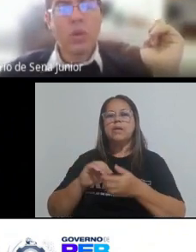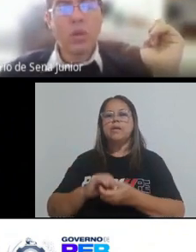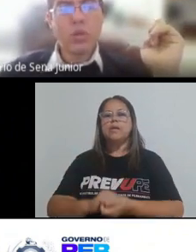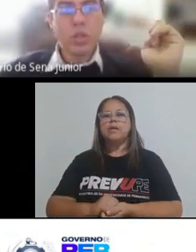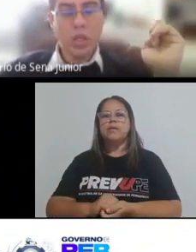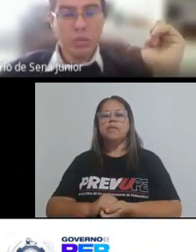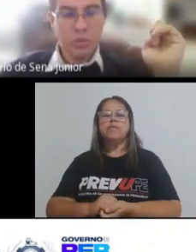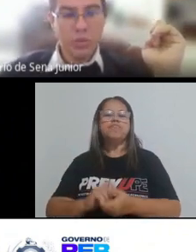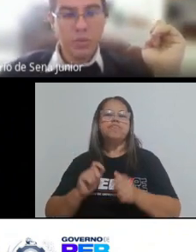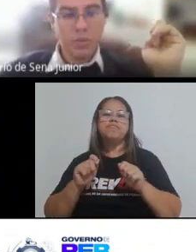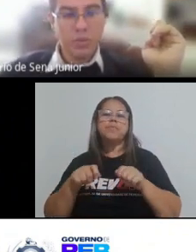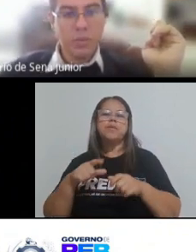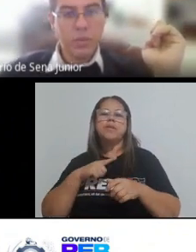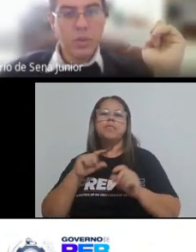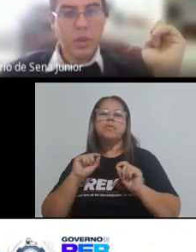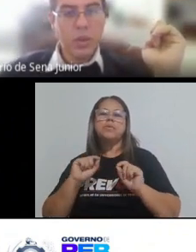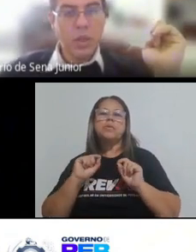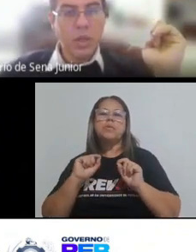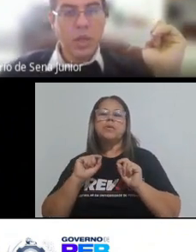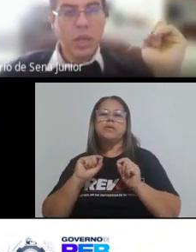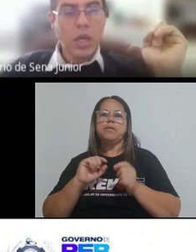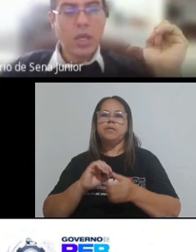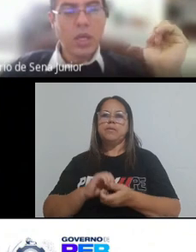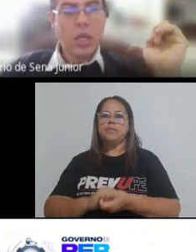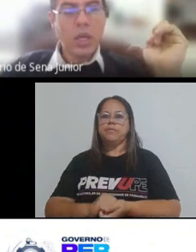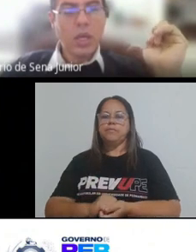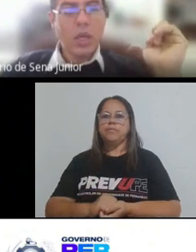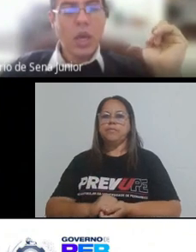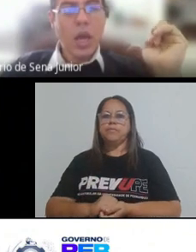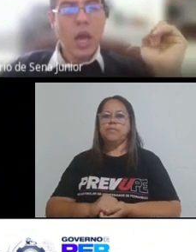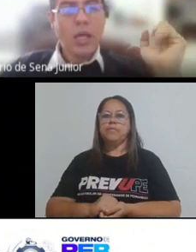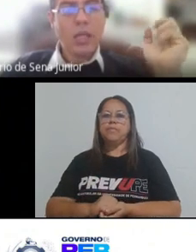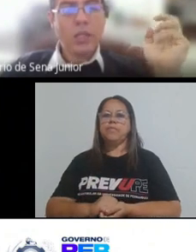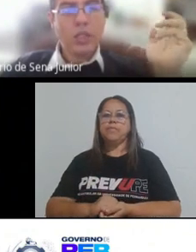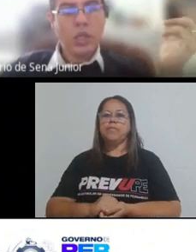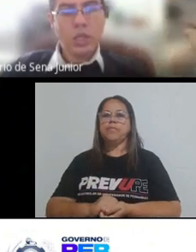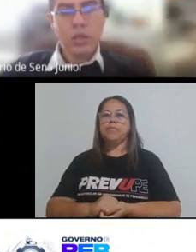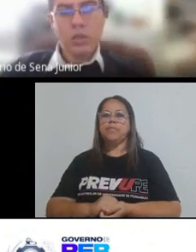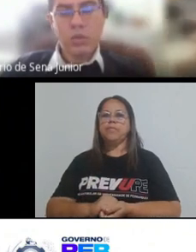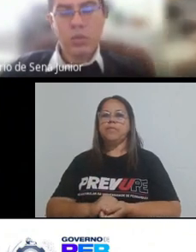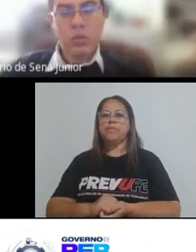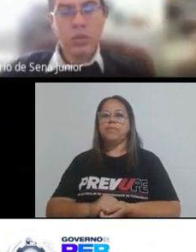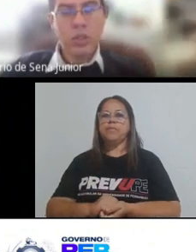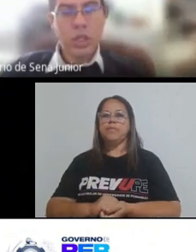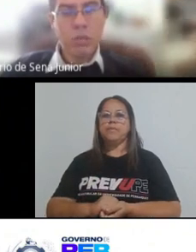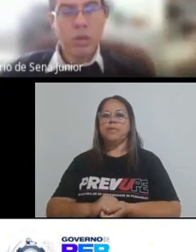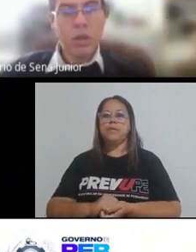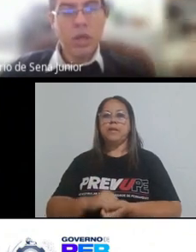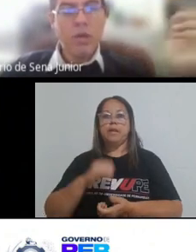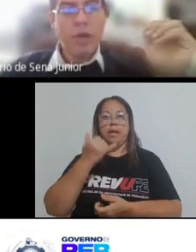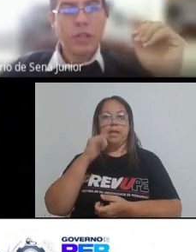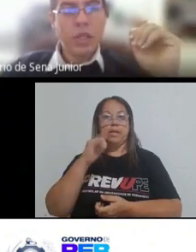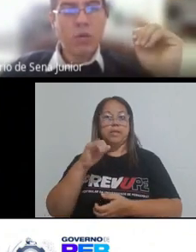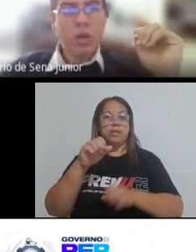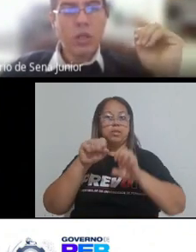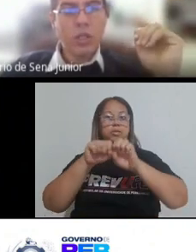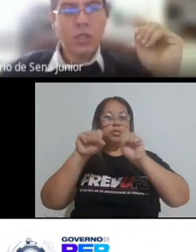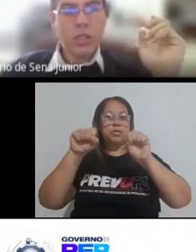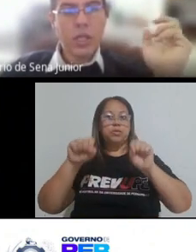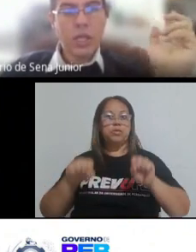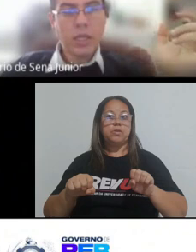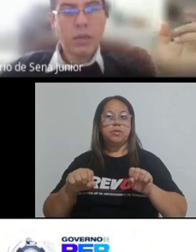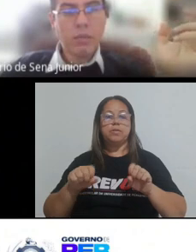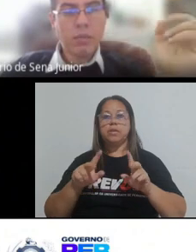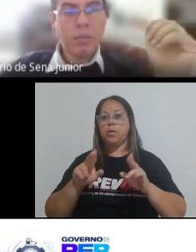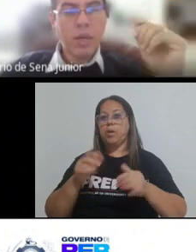o que nós temos é que a energia do sistema vai ser igual à energia